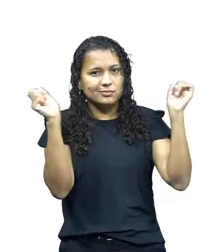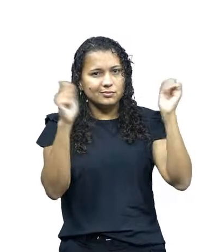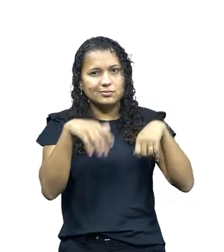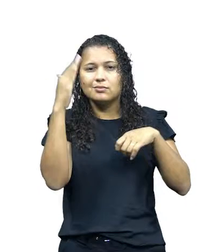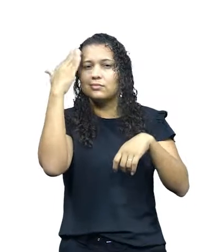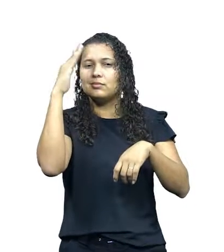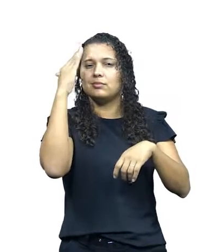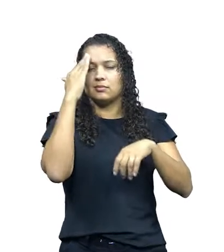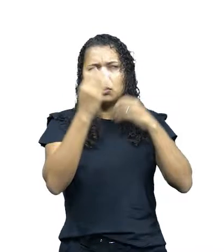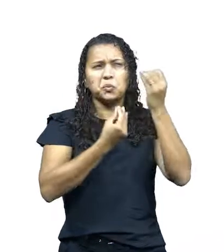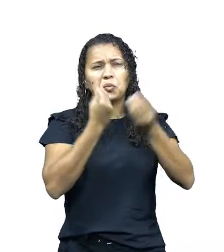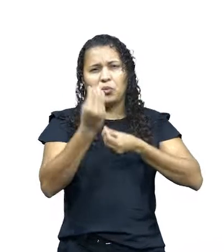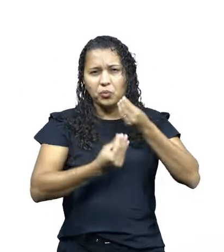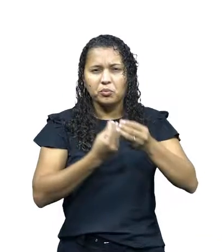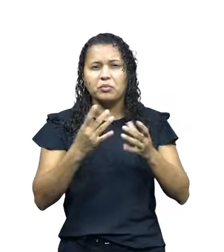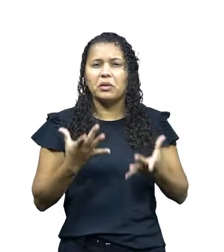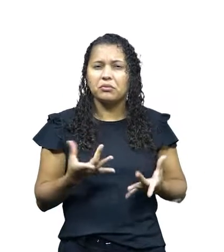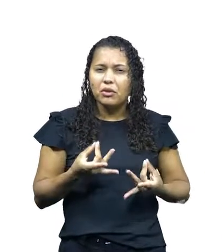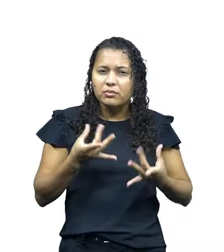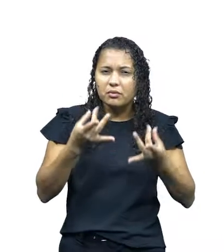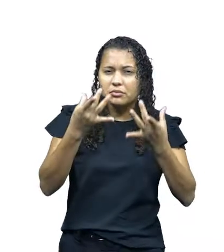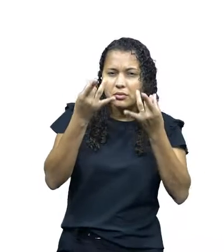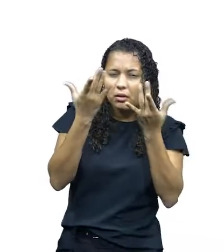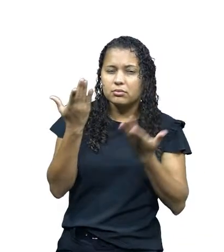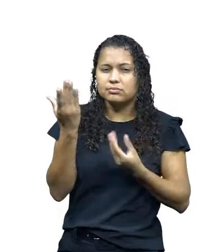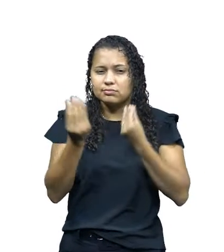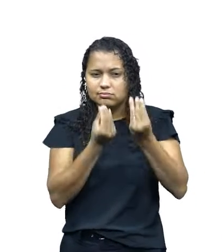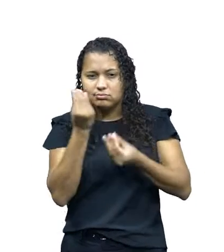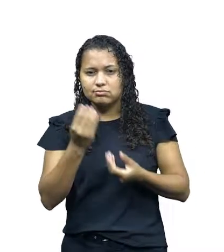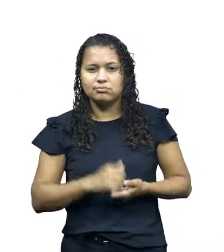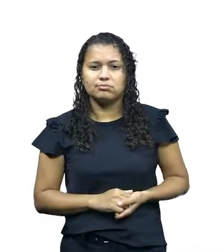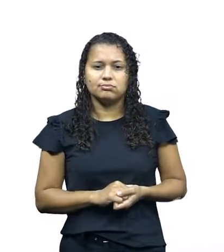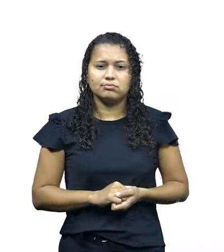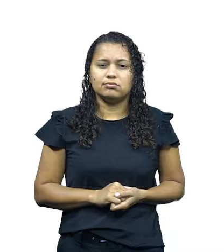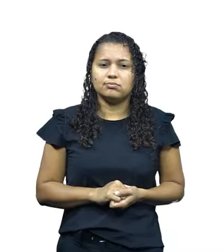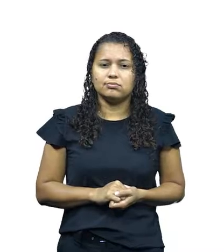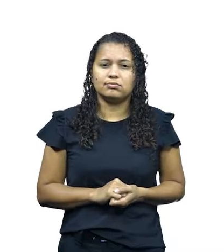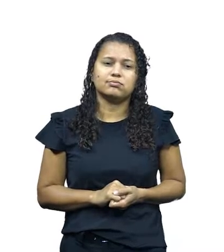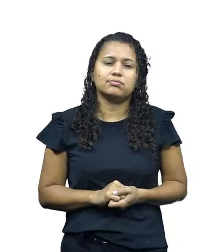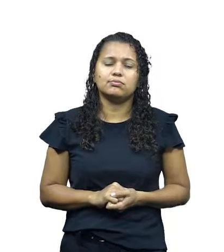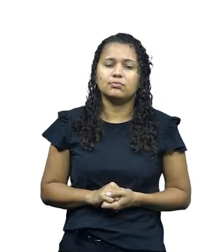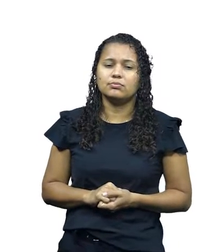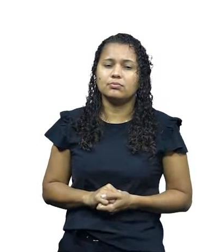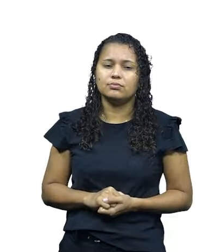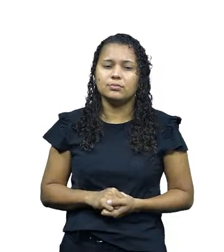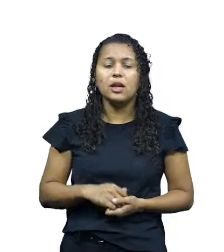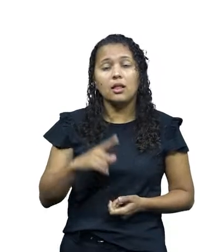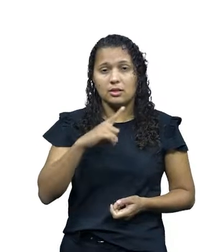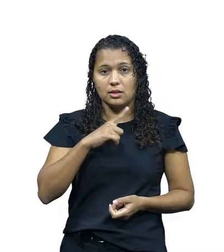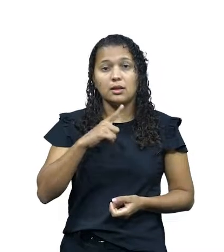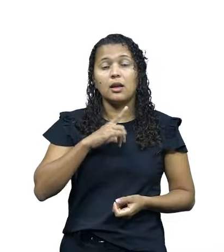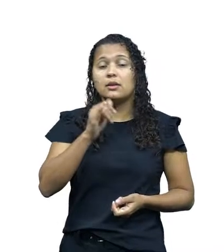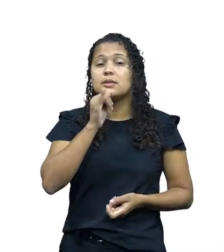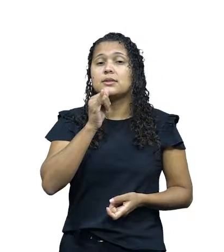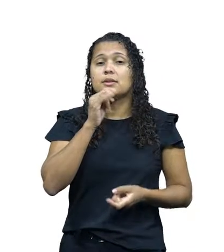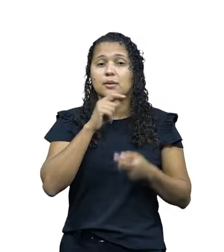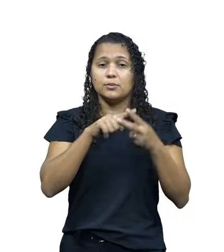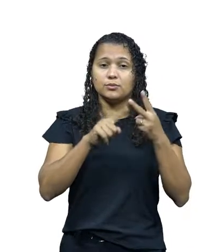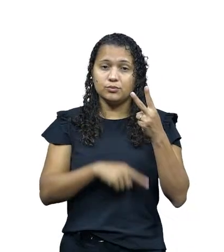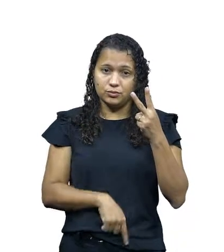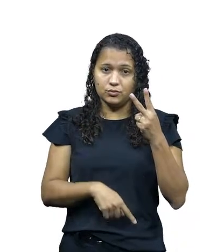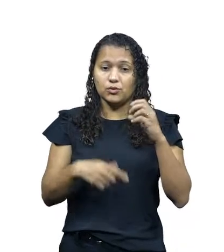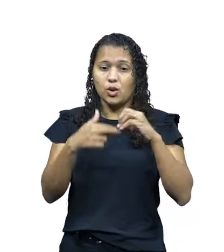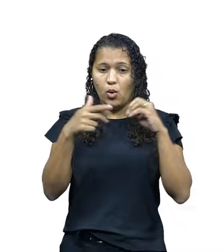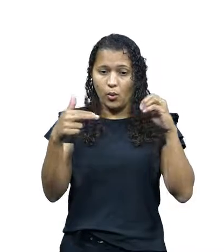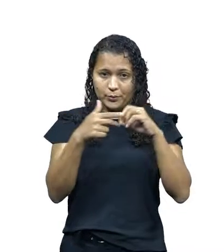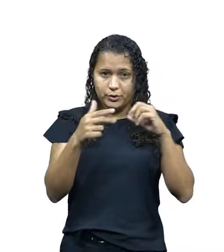análise, entender quais são as suas especificidades ali. Eu trouxe aqui 2 exemplos